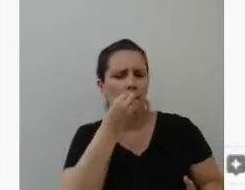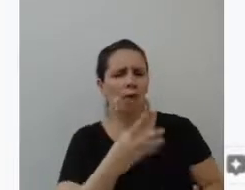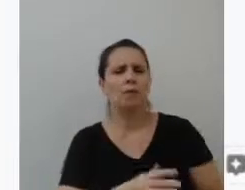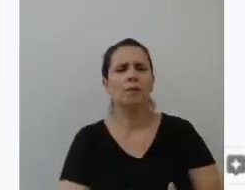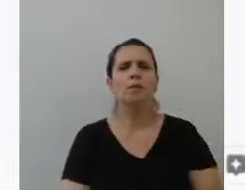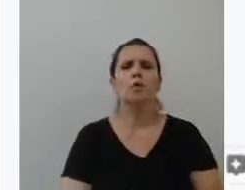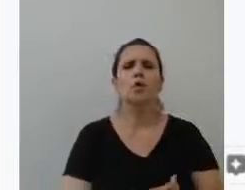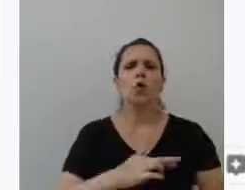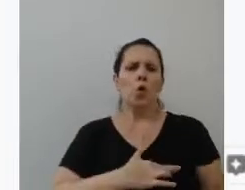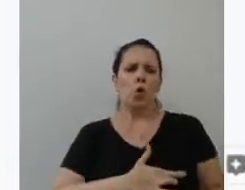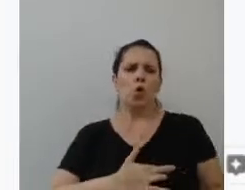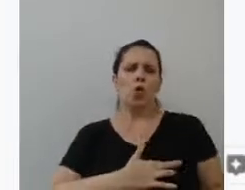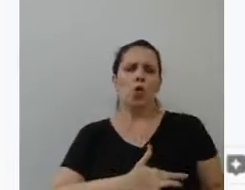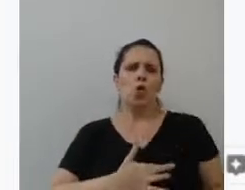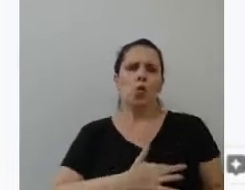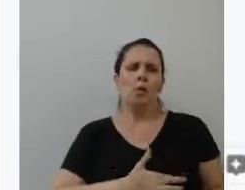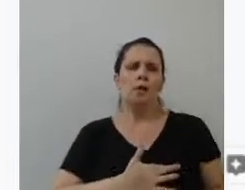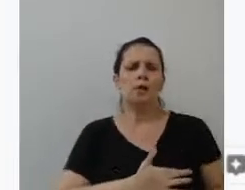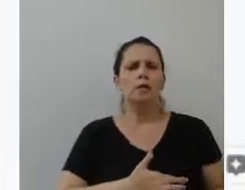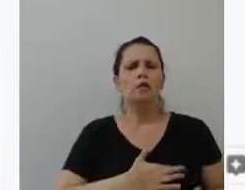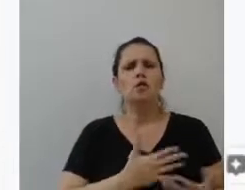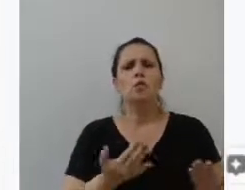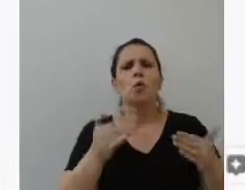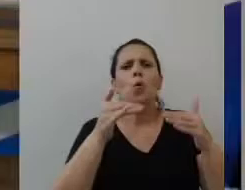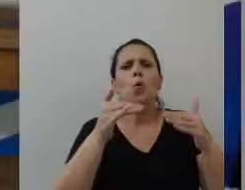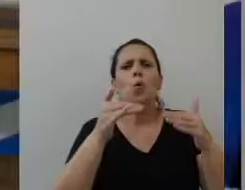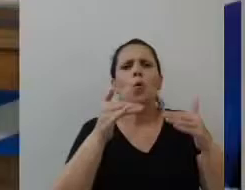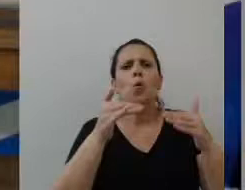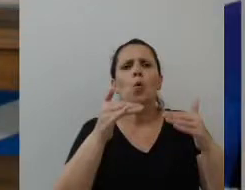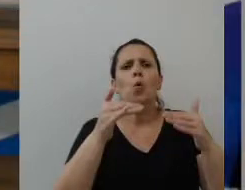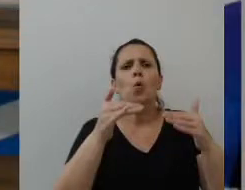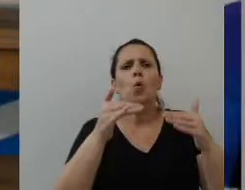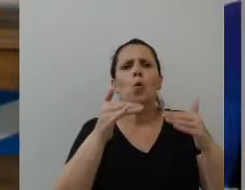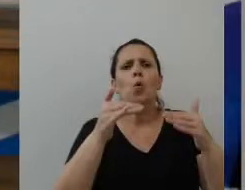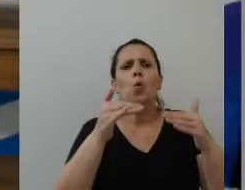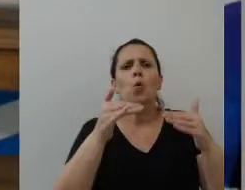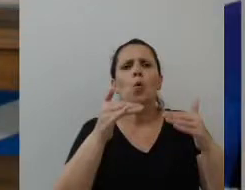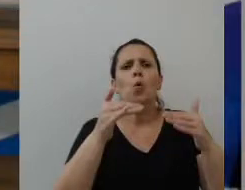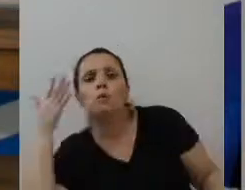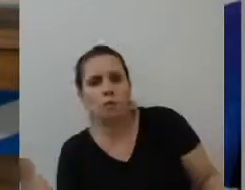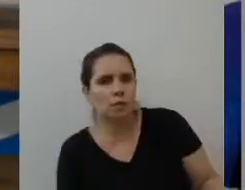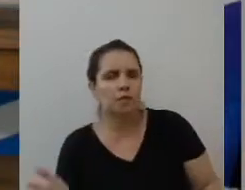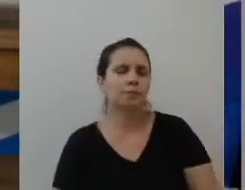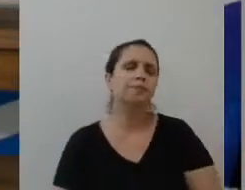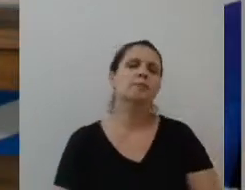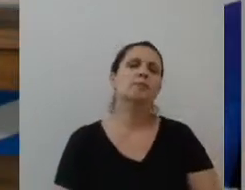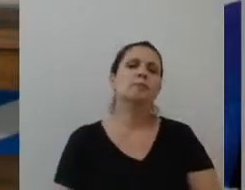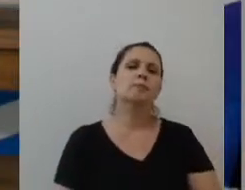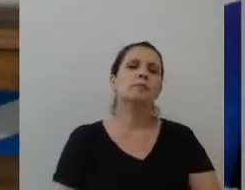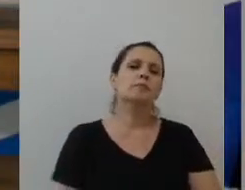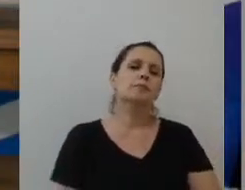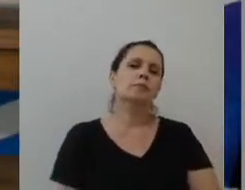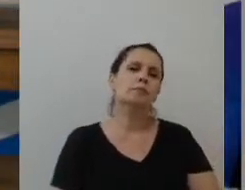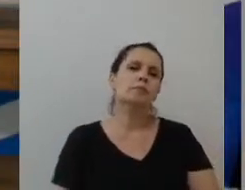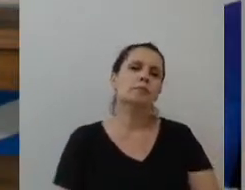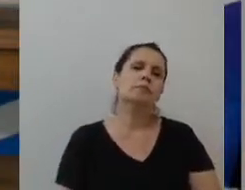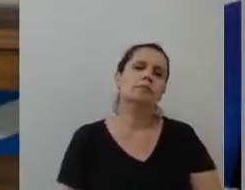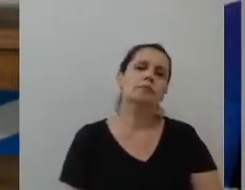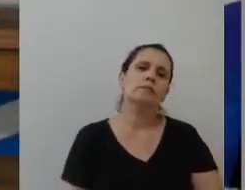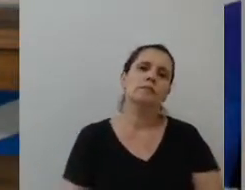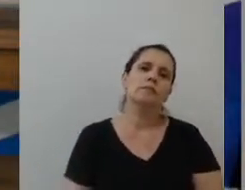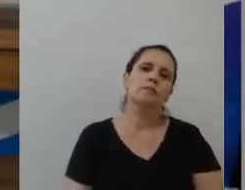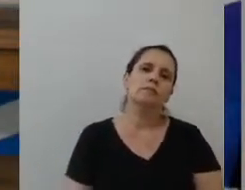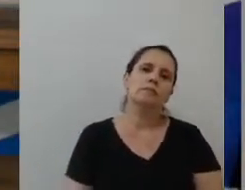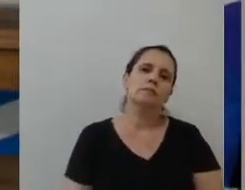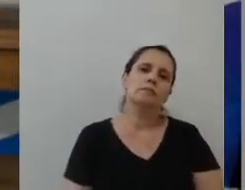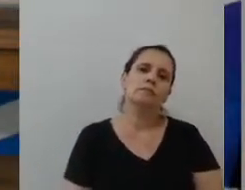Opa, perfeito! Samara Alves. Obrigado, Samara, pela tua pergunta. Deixa eu descer aqui mais um pouquinho. Minha testa já é